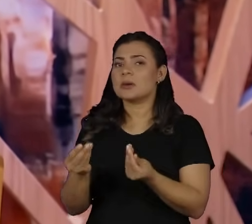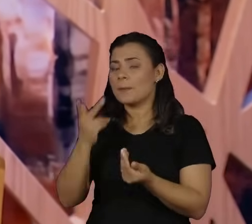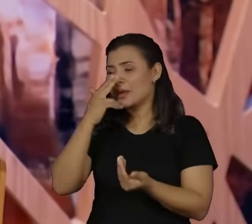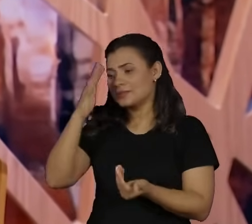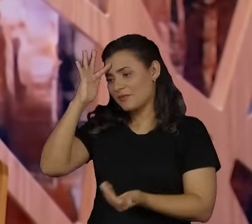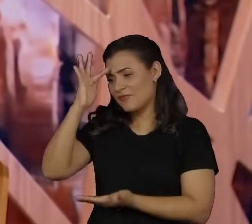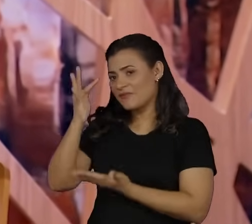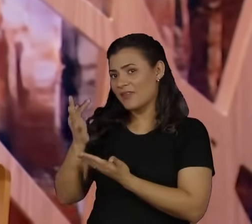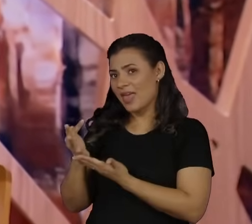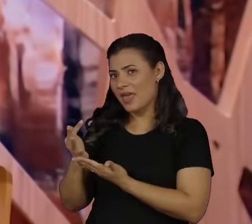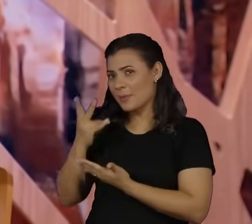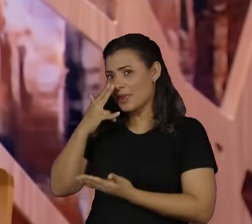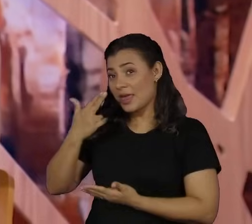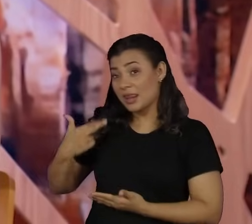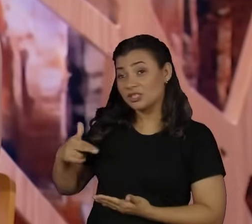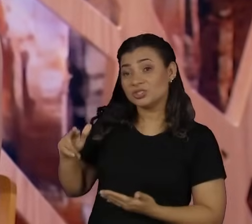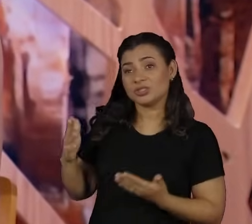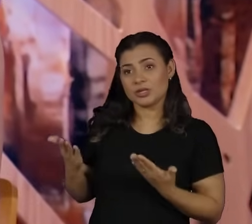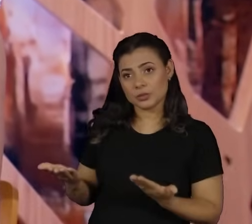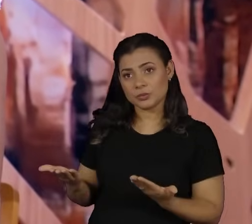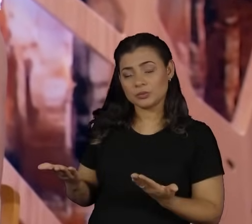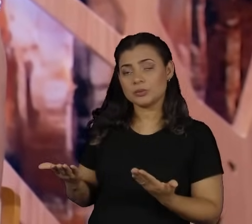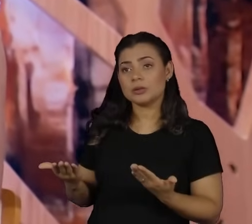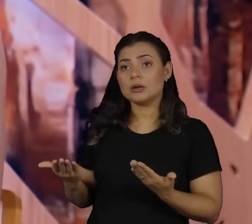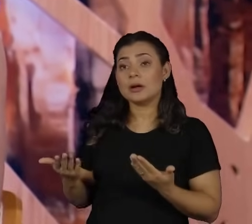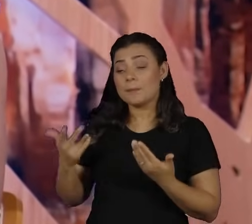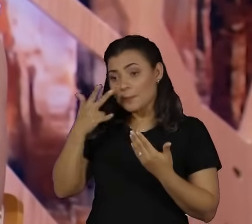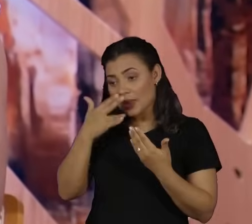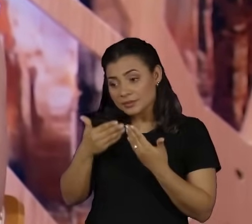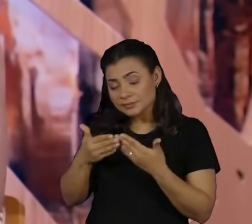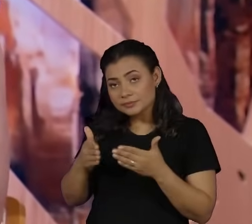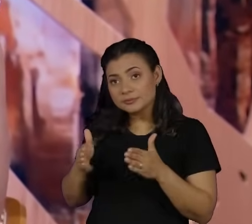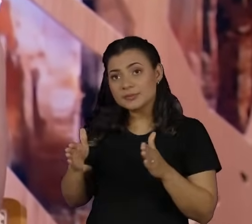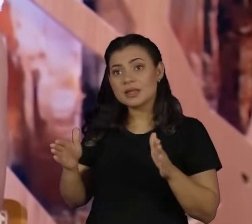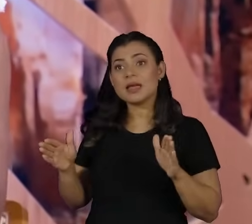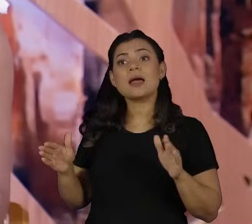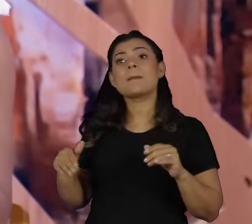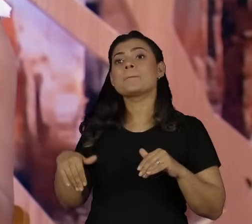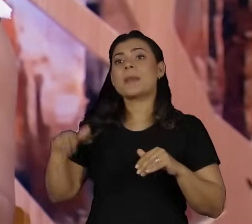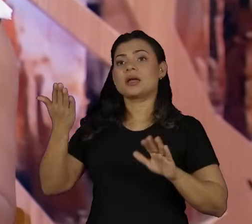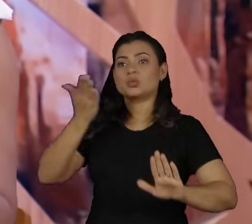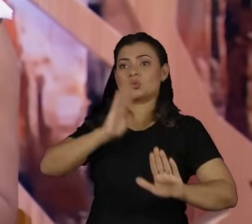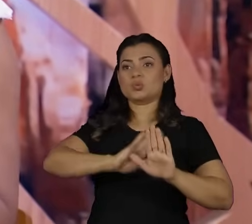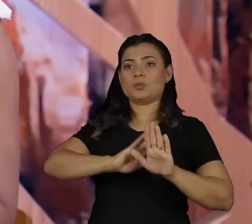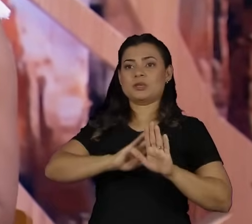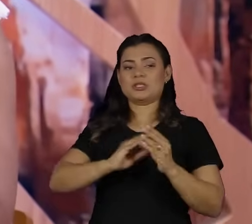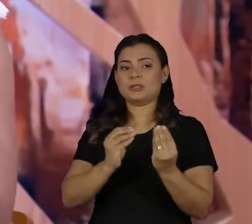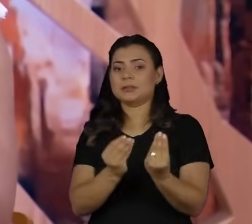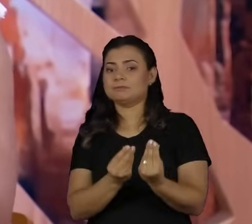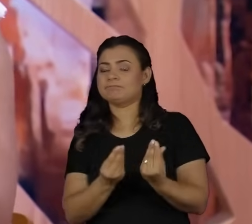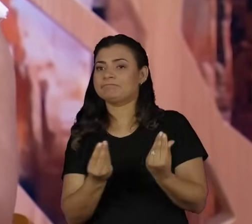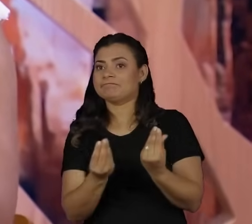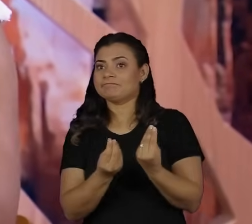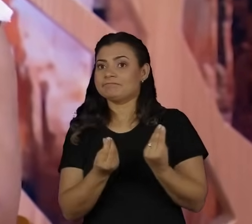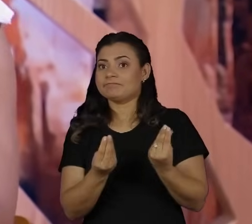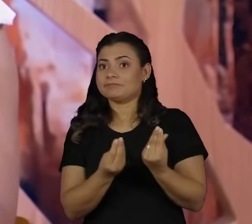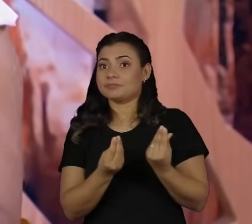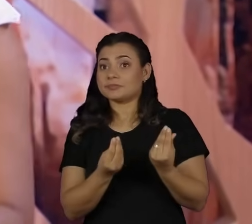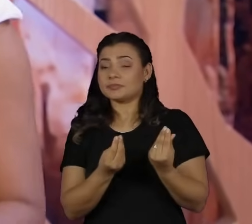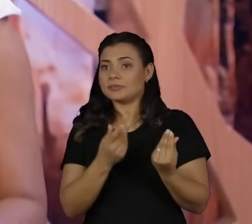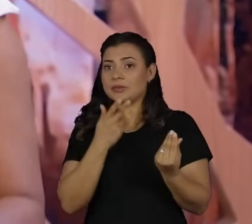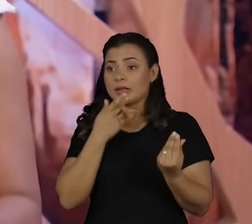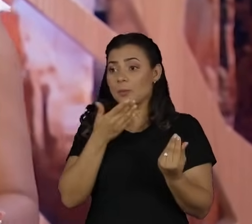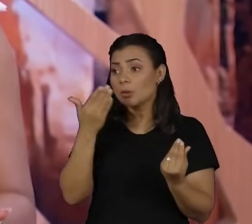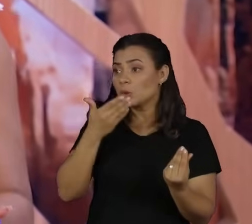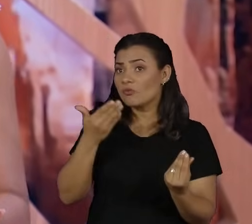fé, isso abre margem para essa parte subjetiva, essa parte em que você não está